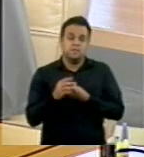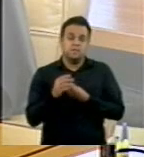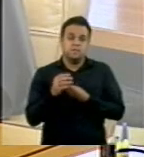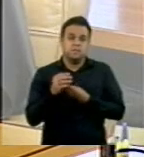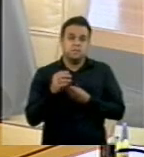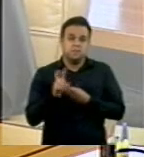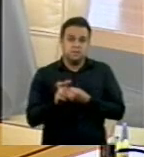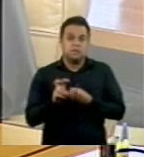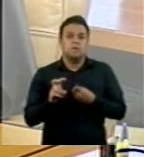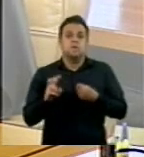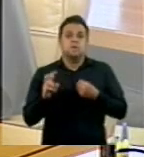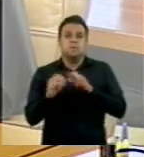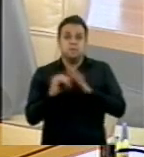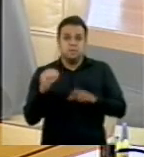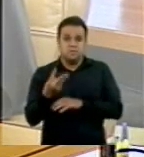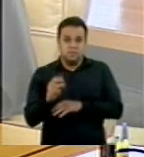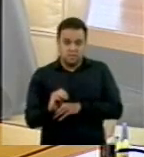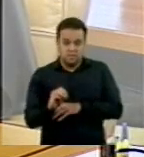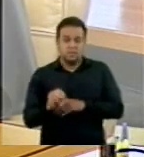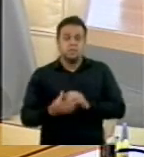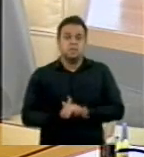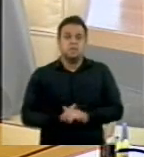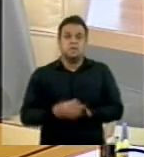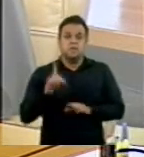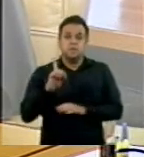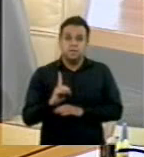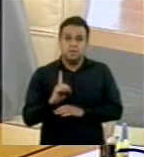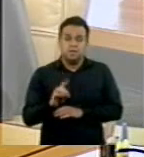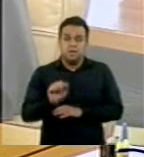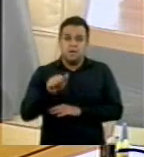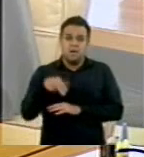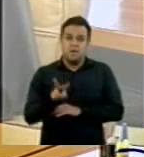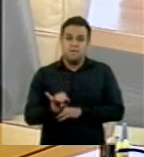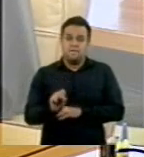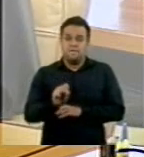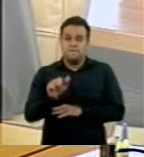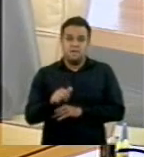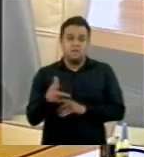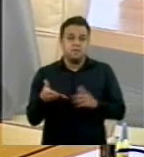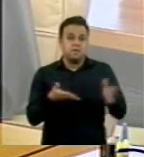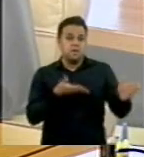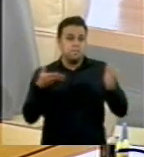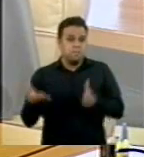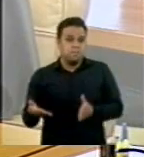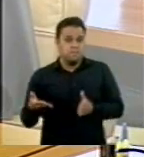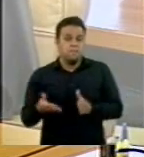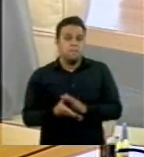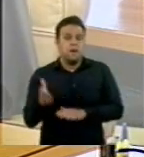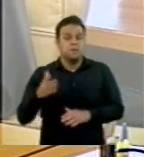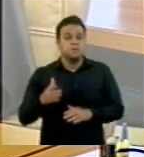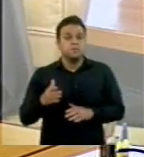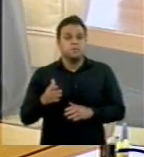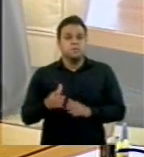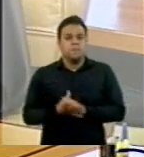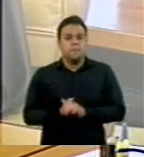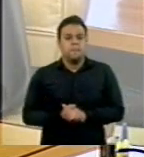D, da resolução da diretoria colegiada 34 da Anvisa, partem da concepção de que a